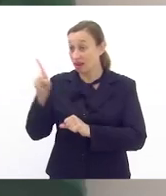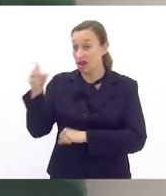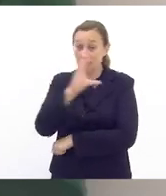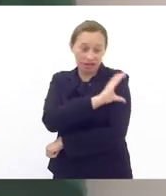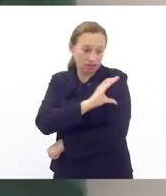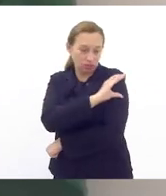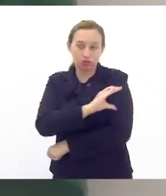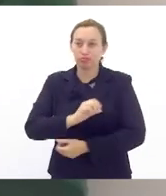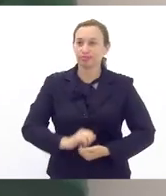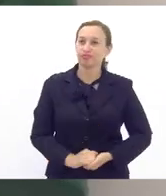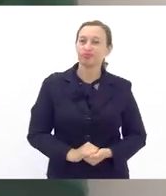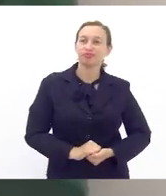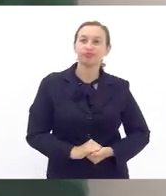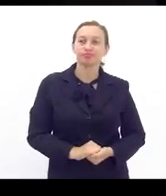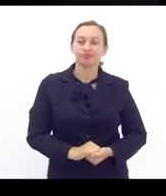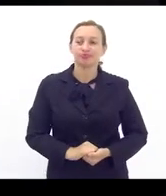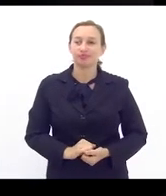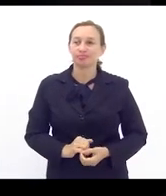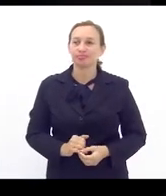Campos